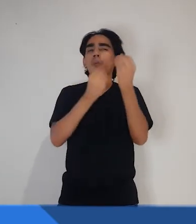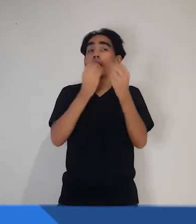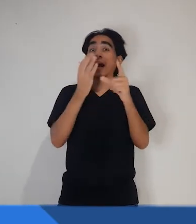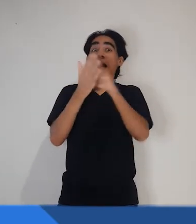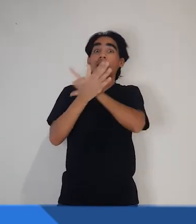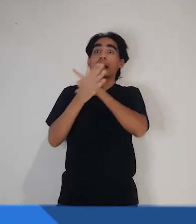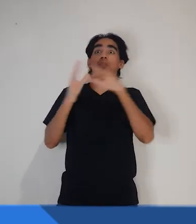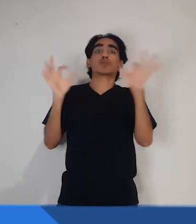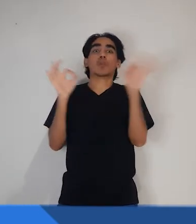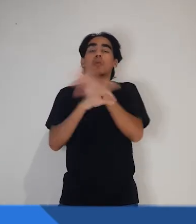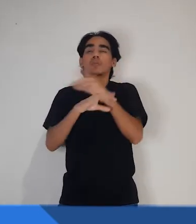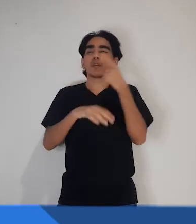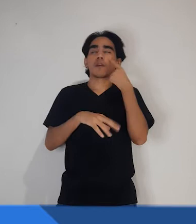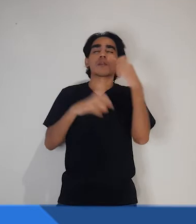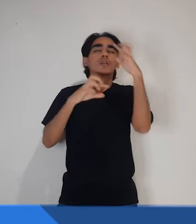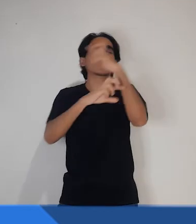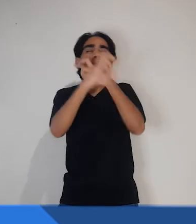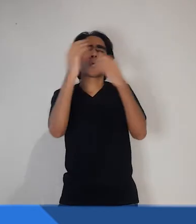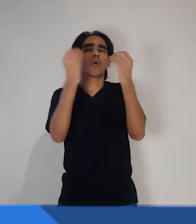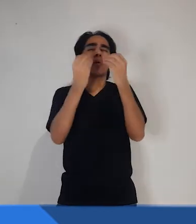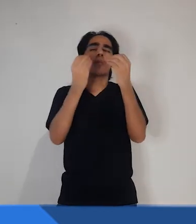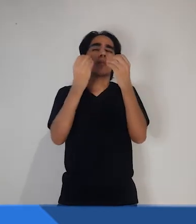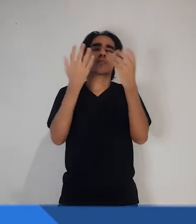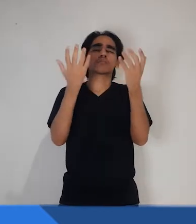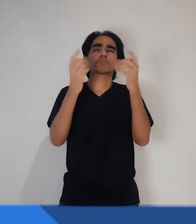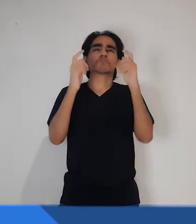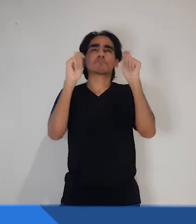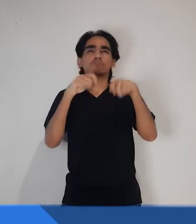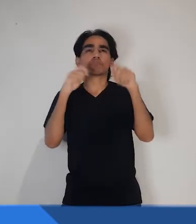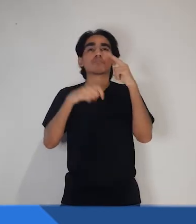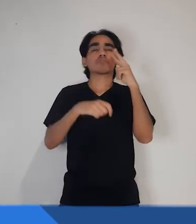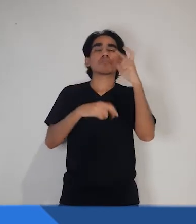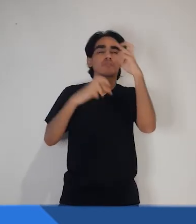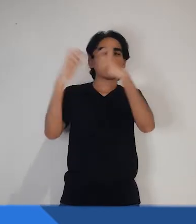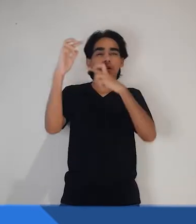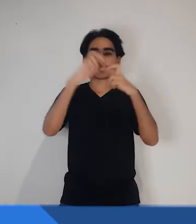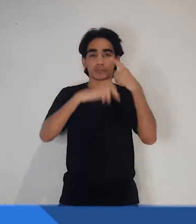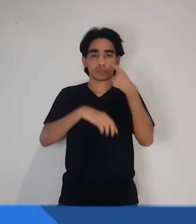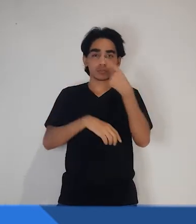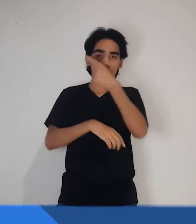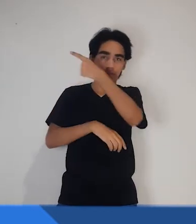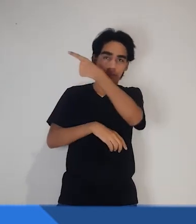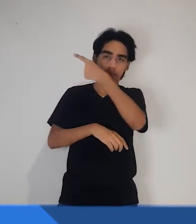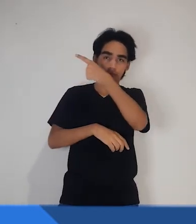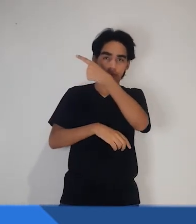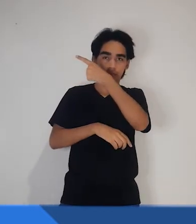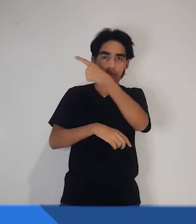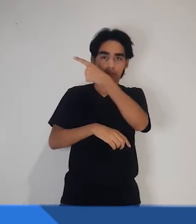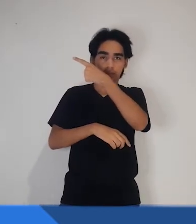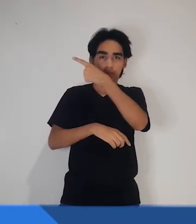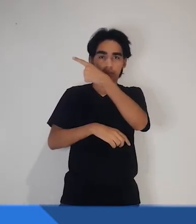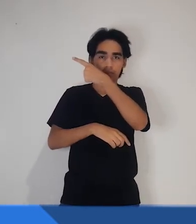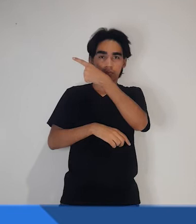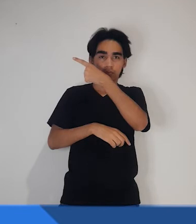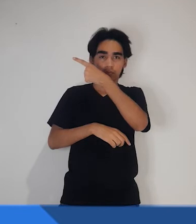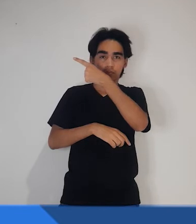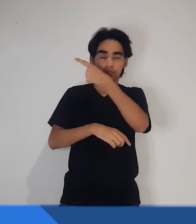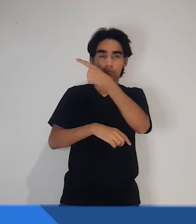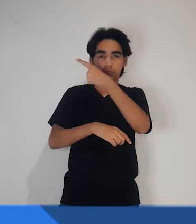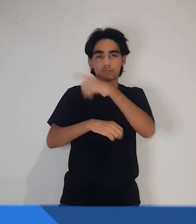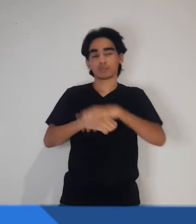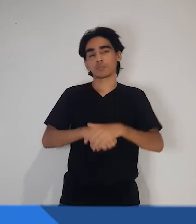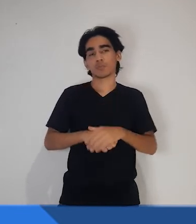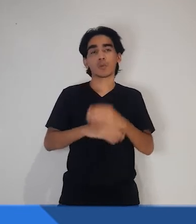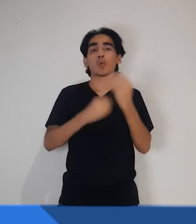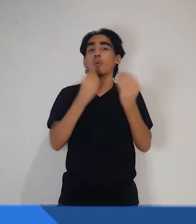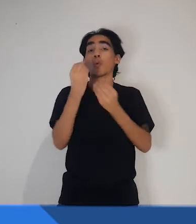as questões que a gente criou. No caso, eu quero visualizar só essa de associação. Então, eu vou clicar aqui. E olha